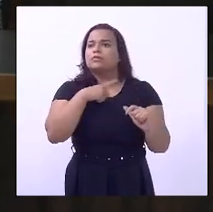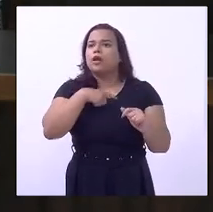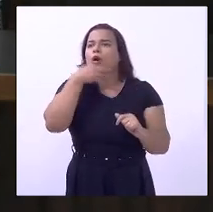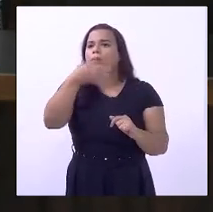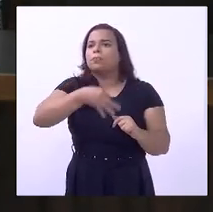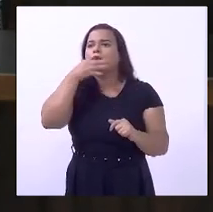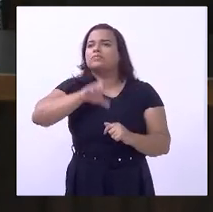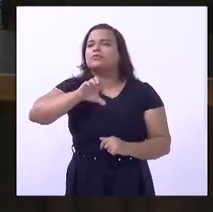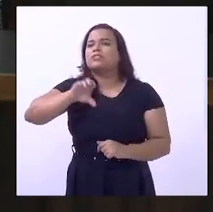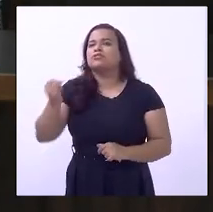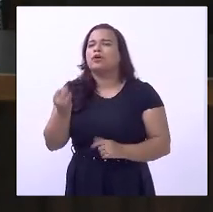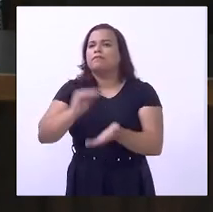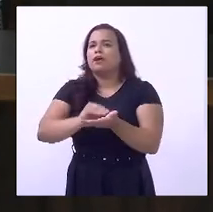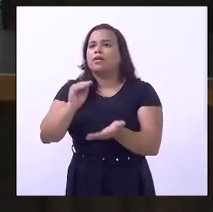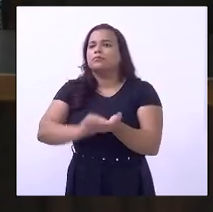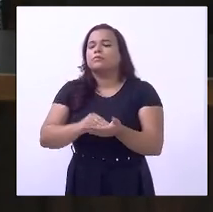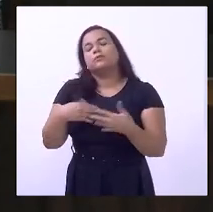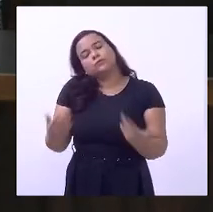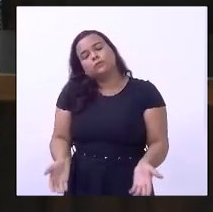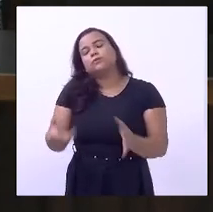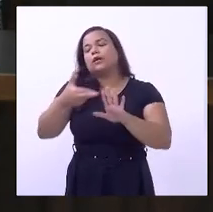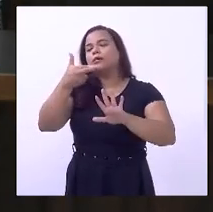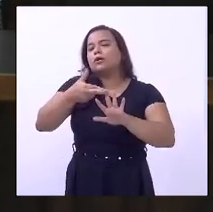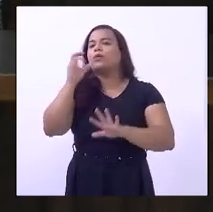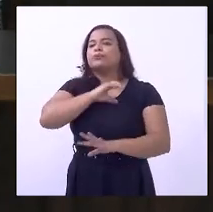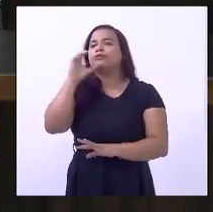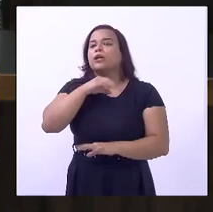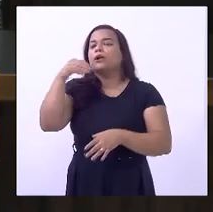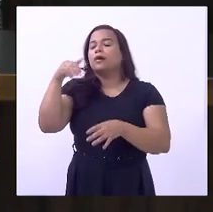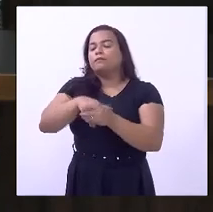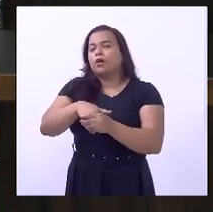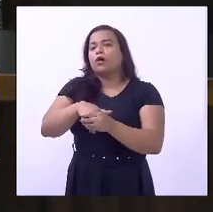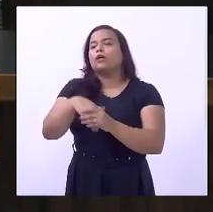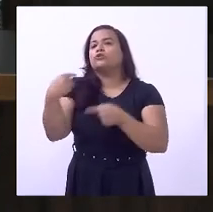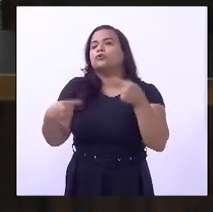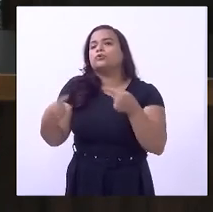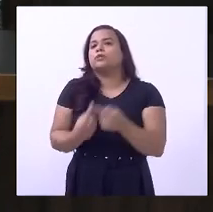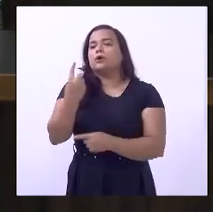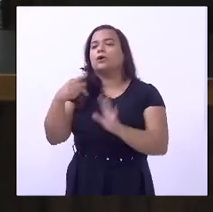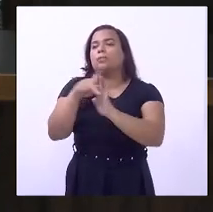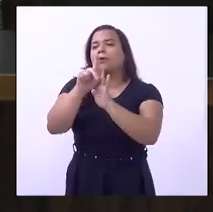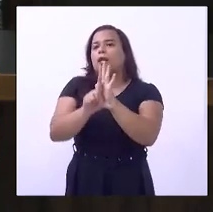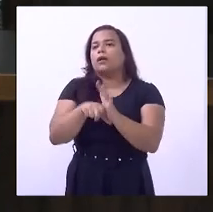CCJ. Em regime de urgência e votação, discussão única, projeto de lei número